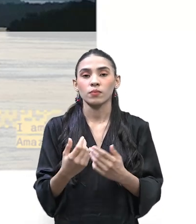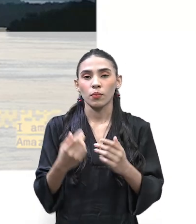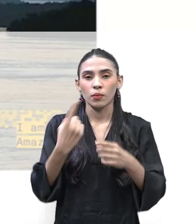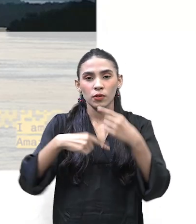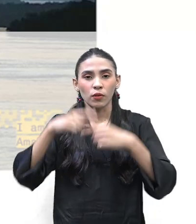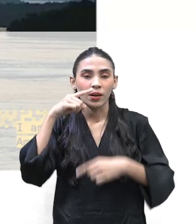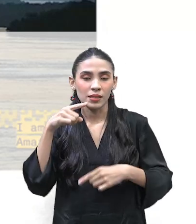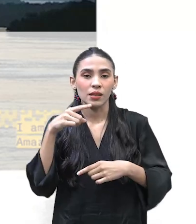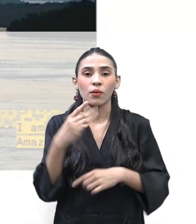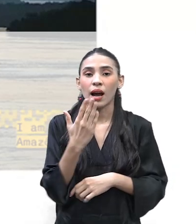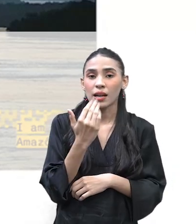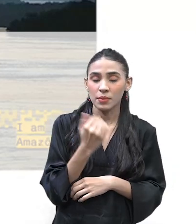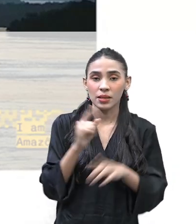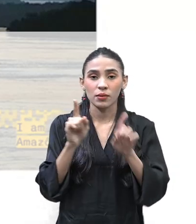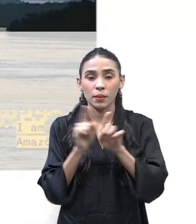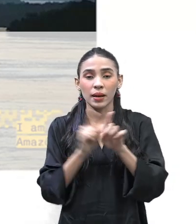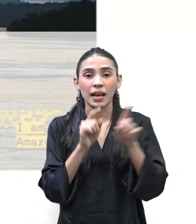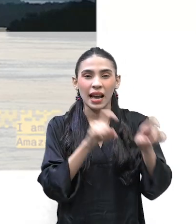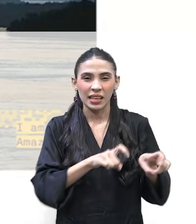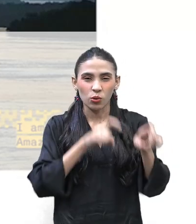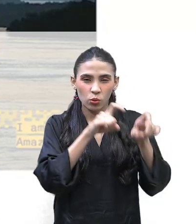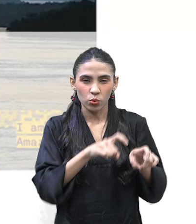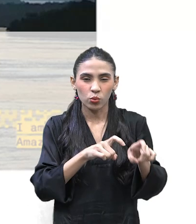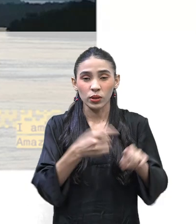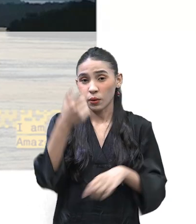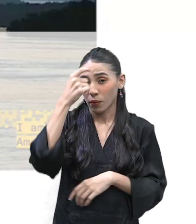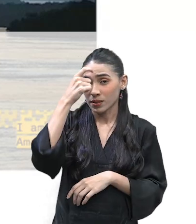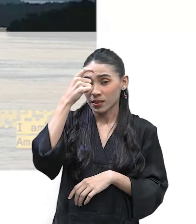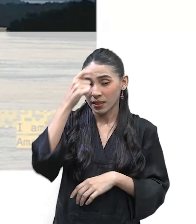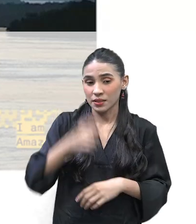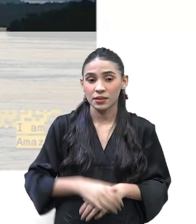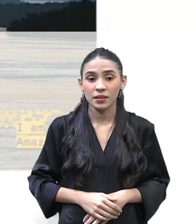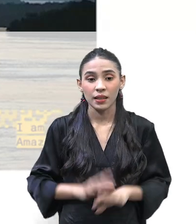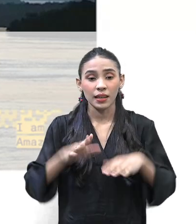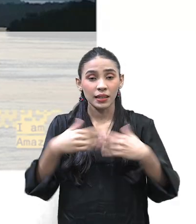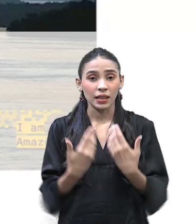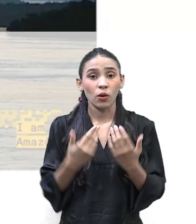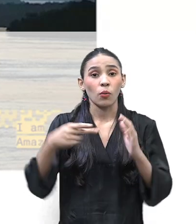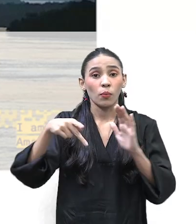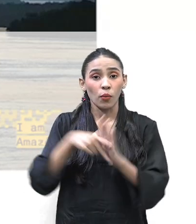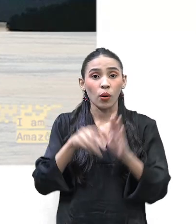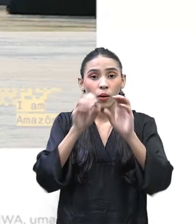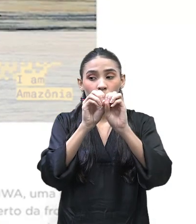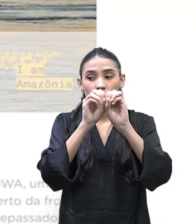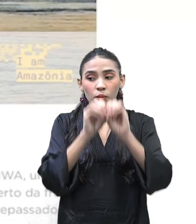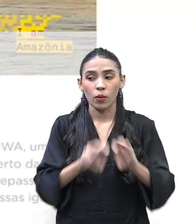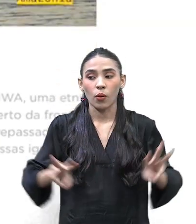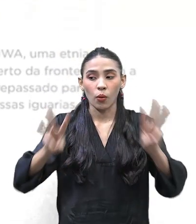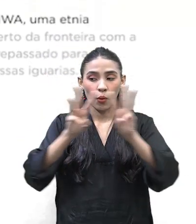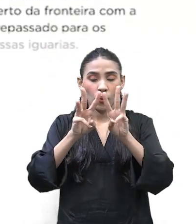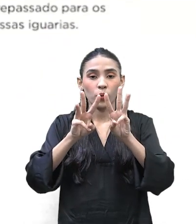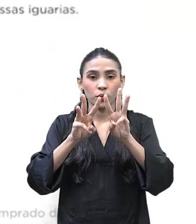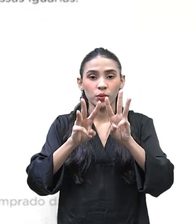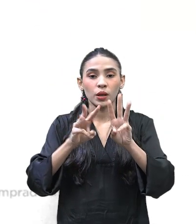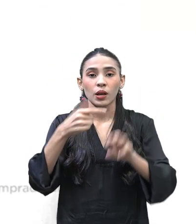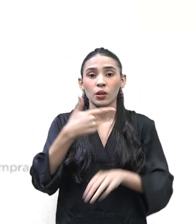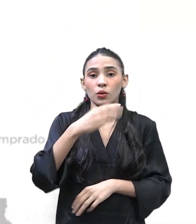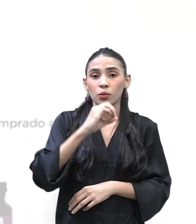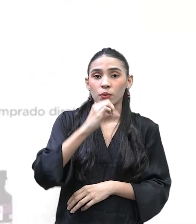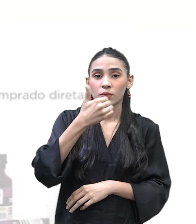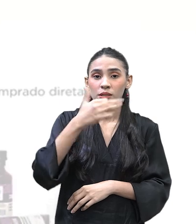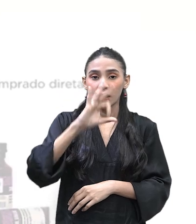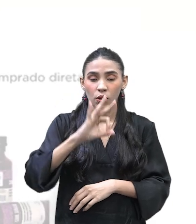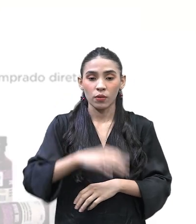para Alimentação e Agricultura Sustentável, né? O que, então, vejo lá da ONU 2019. Então, eles têm esse selo.